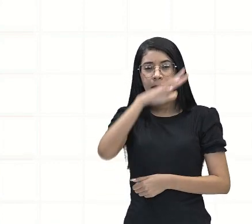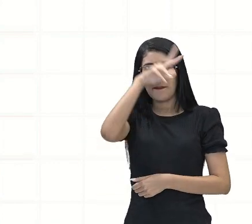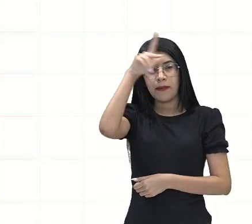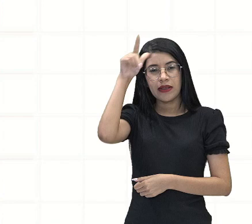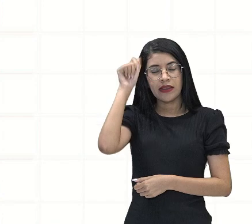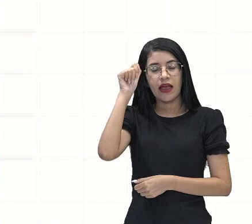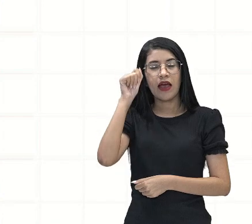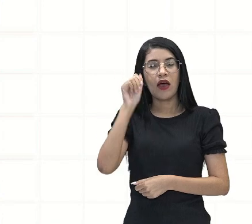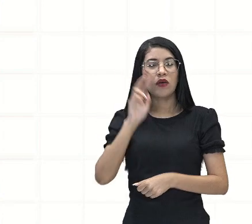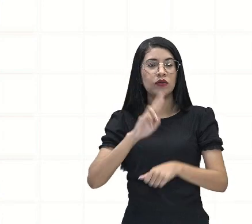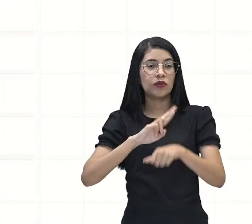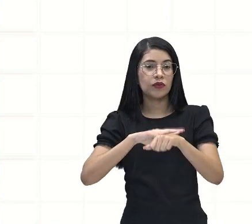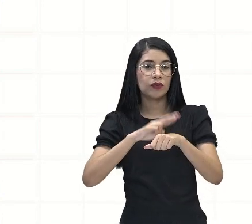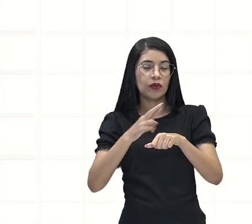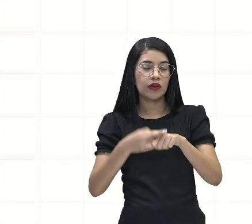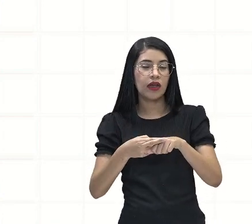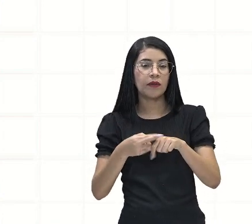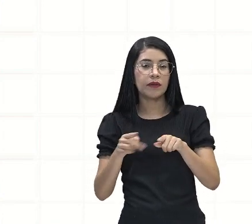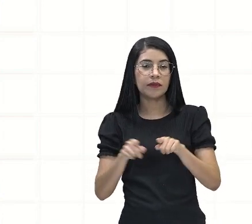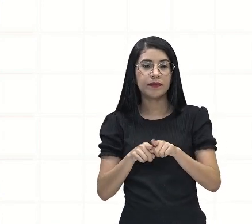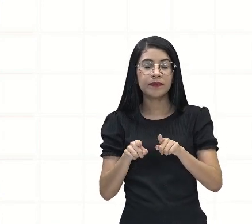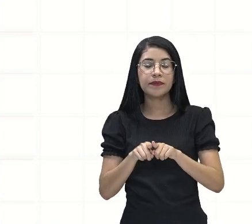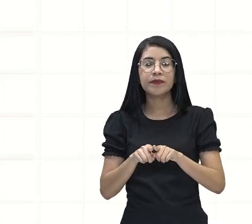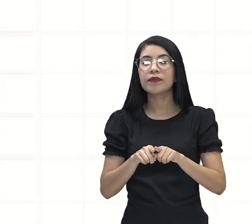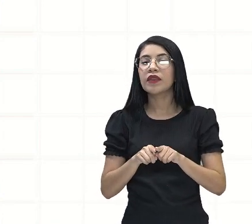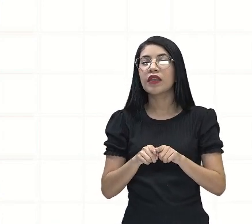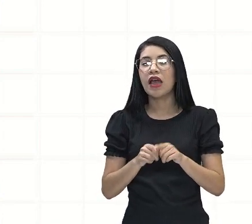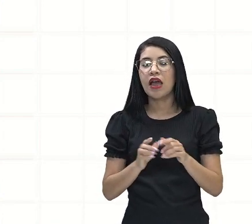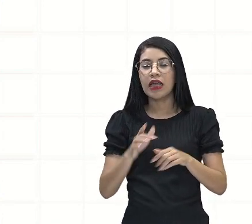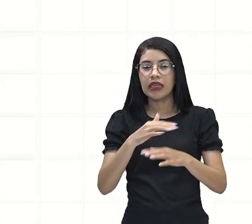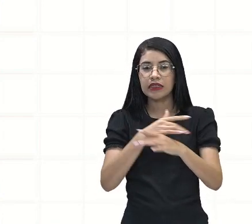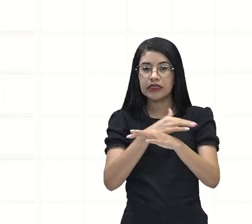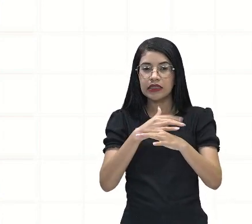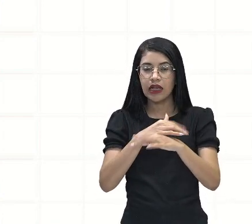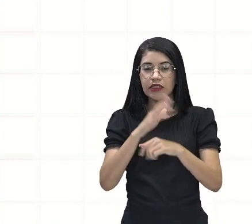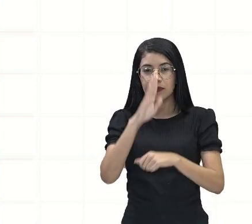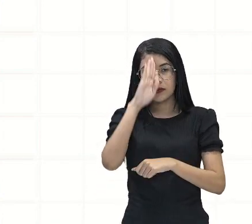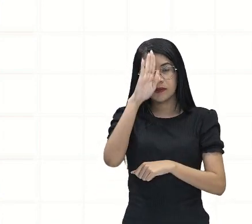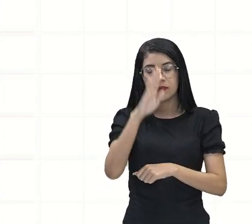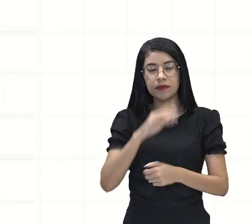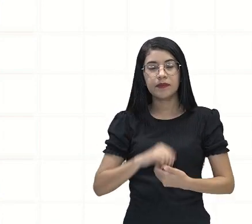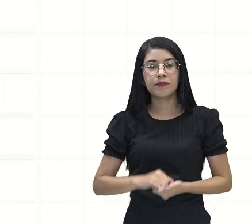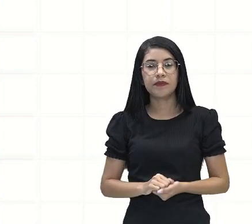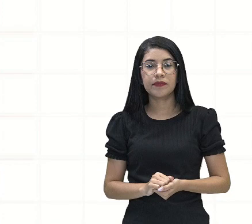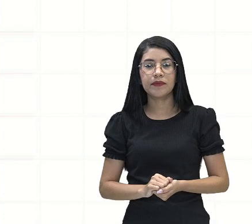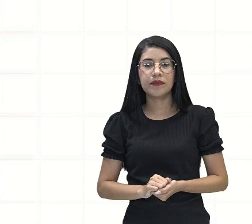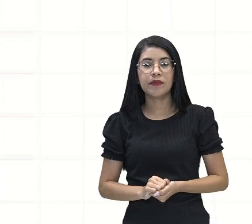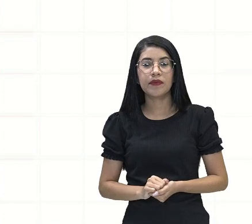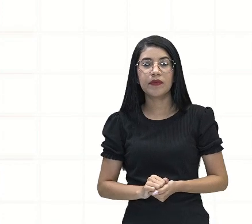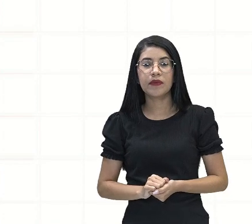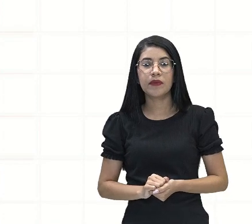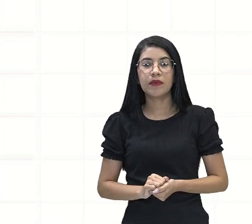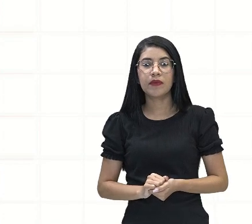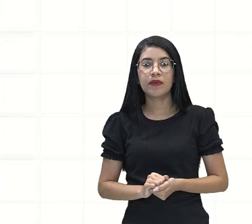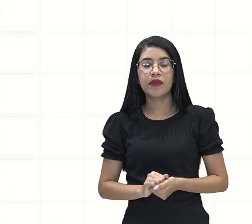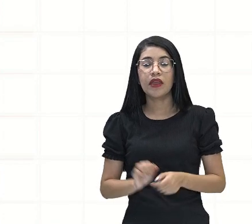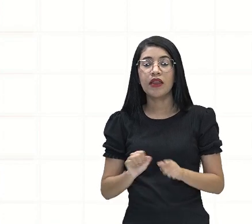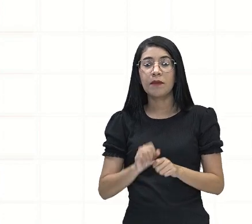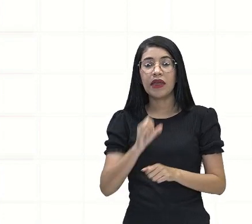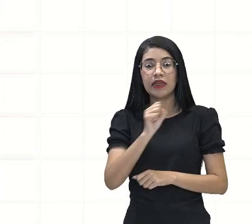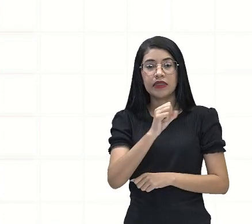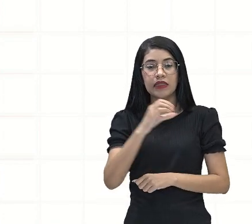Roraima né a concentração aí das regiões metropolitanas aqui no Estado de Santa